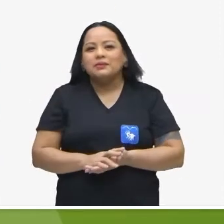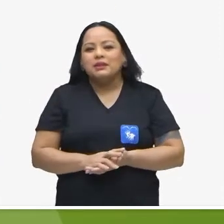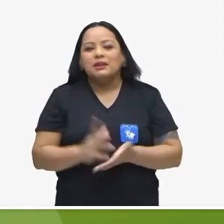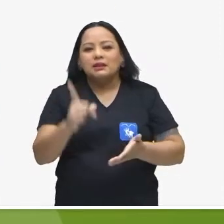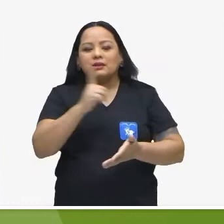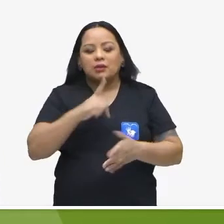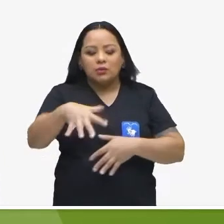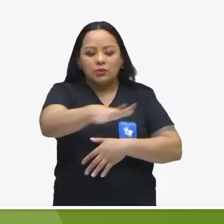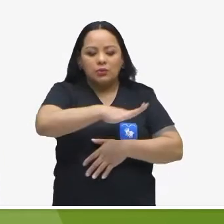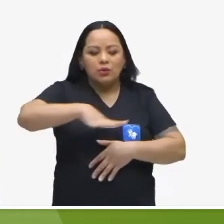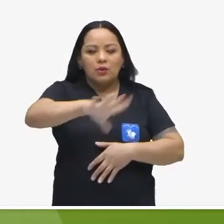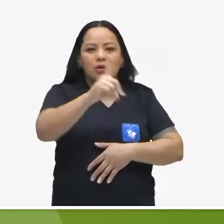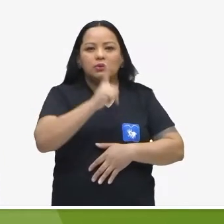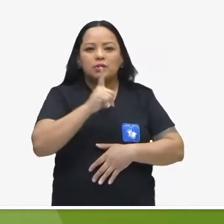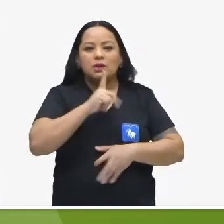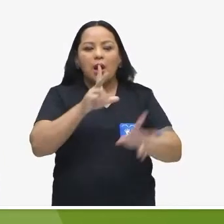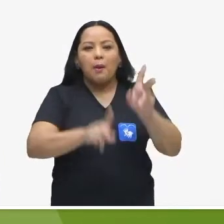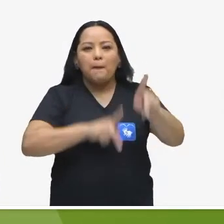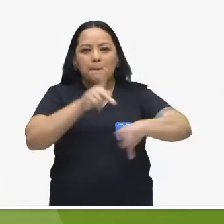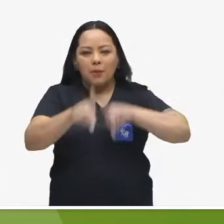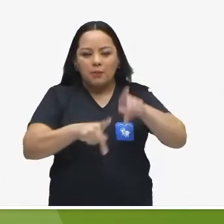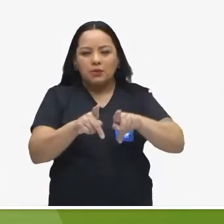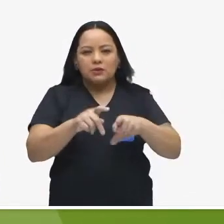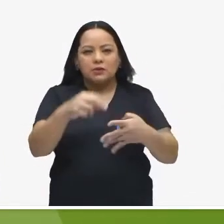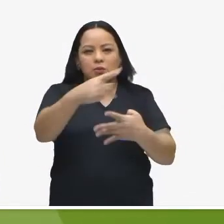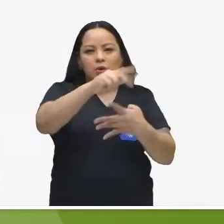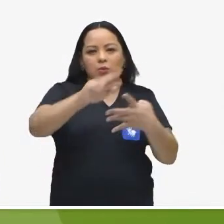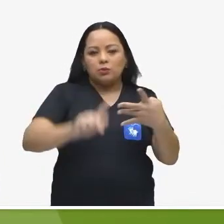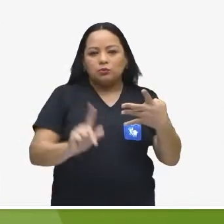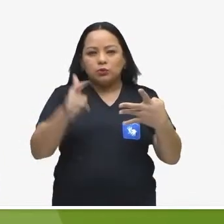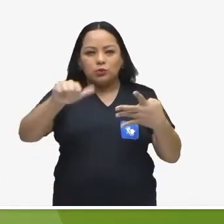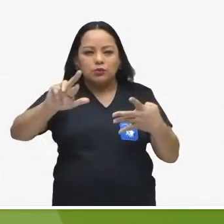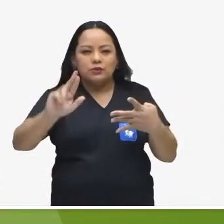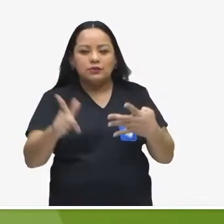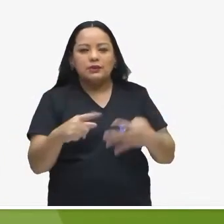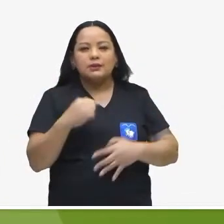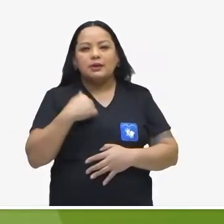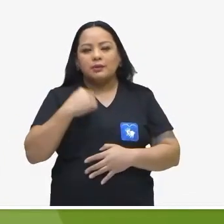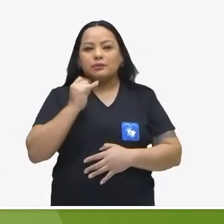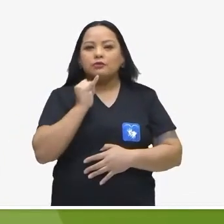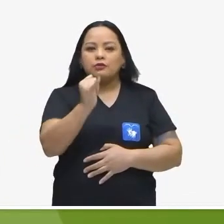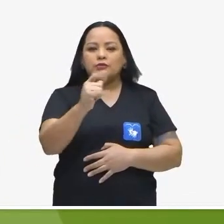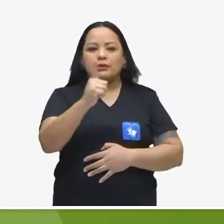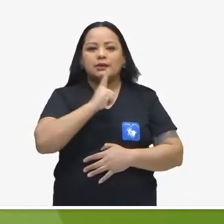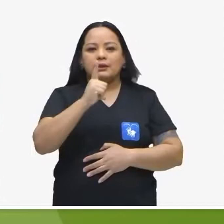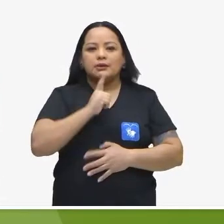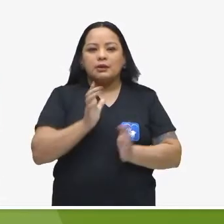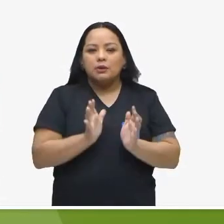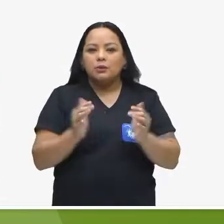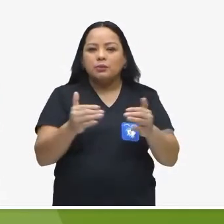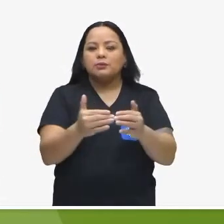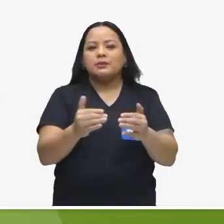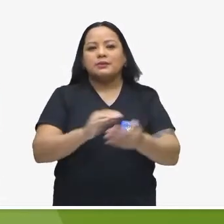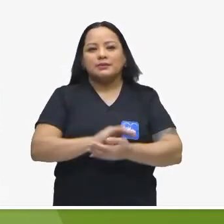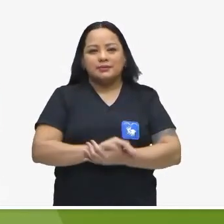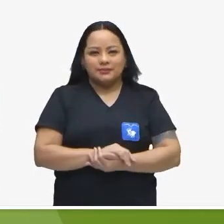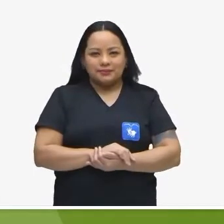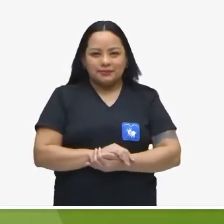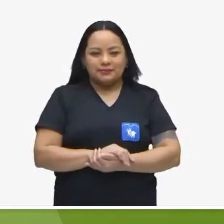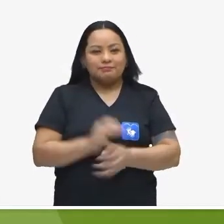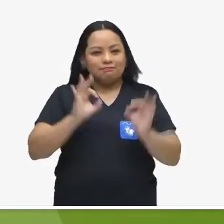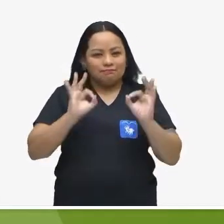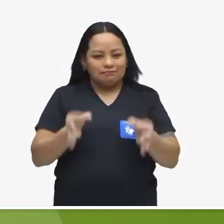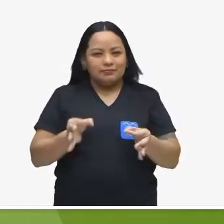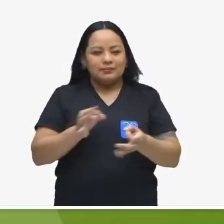quando eu tenho populações de espécies diferentes, eu digo que eu tenho uma comunidade,